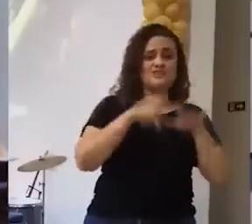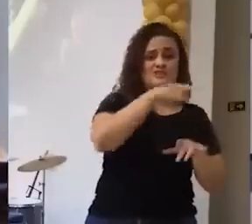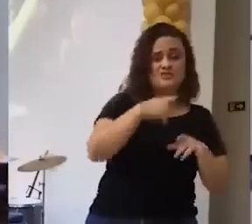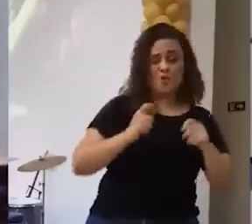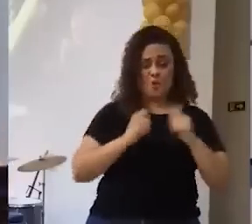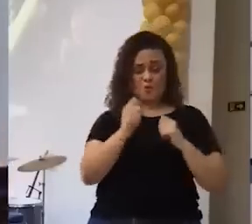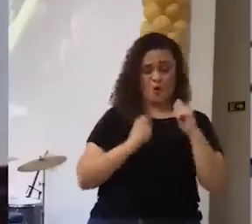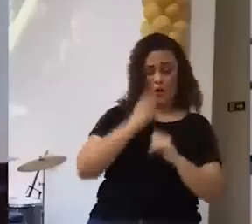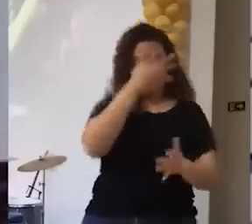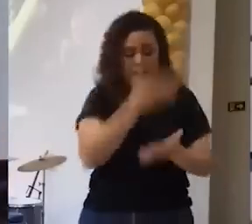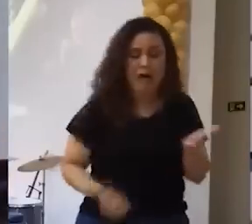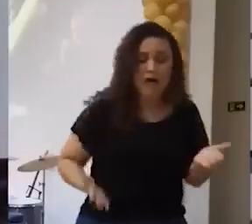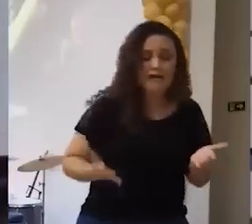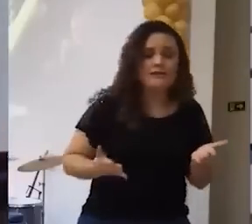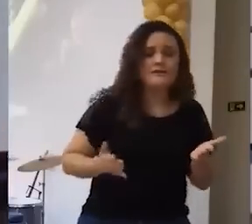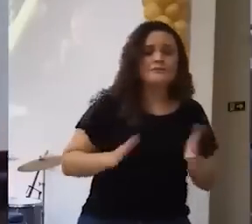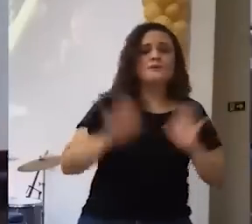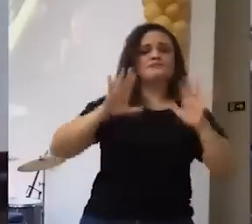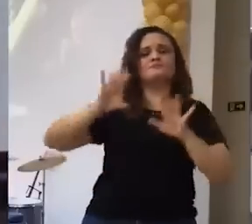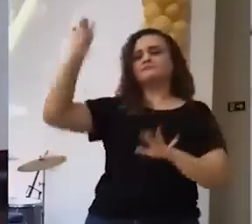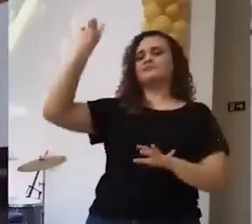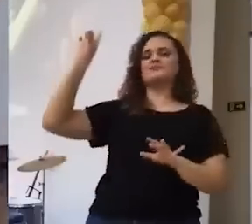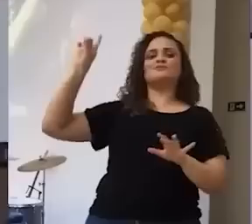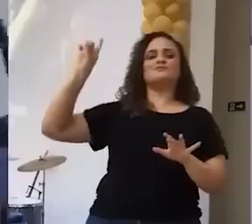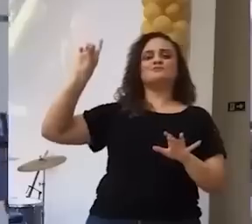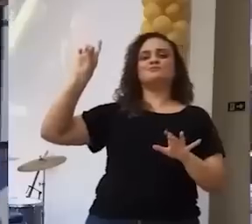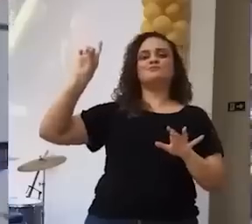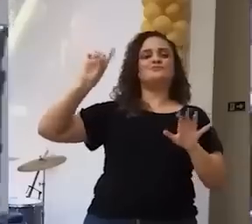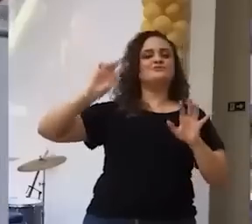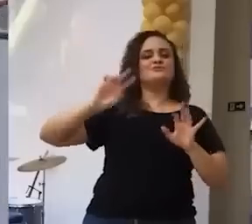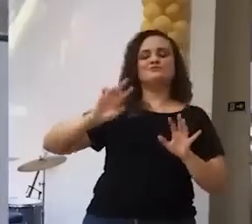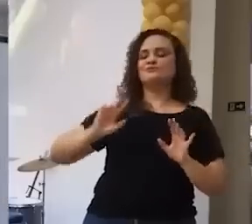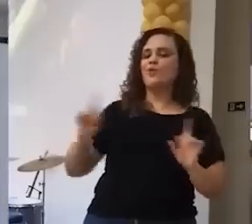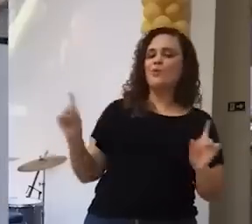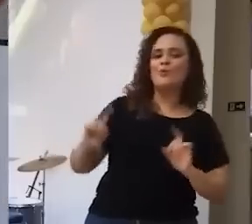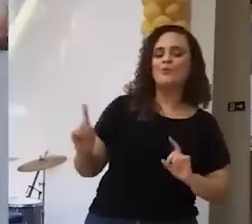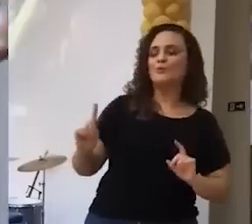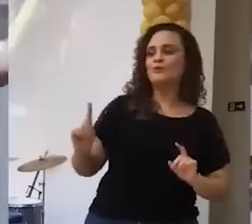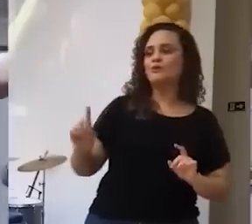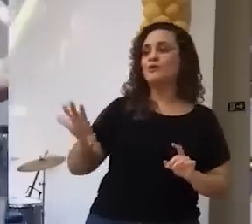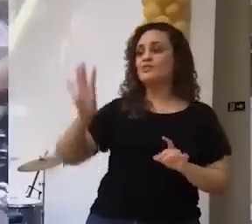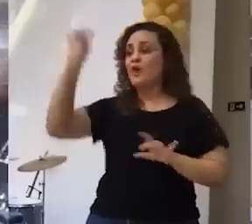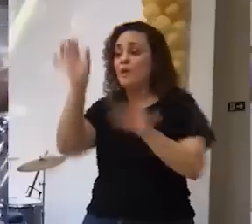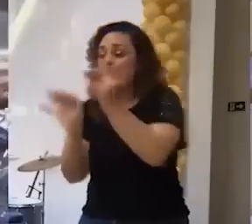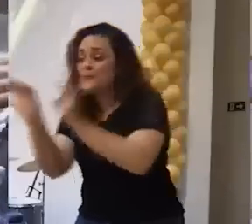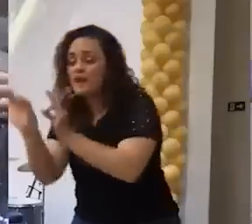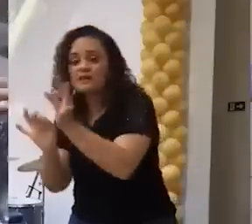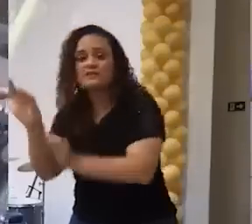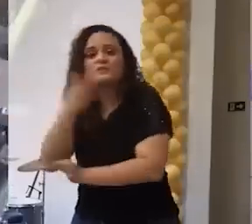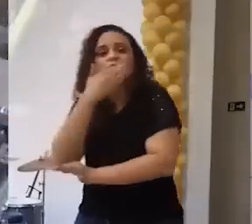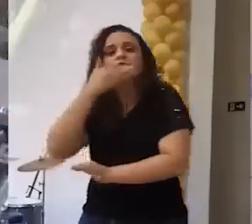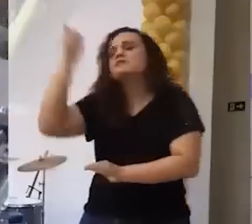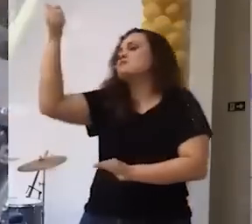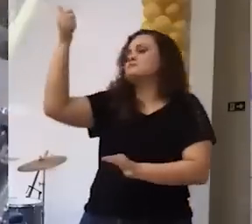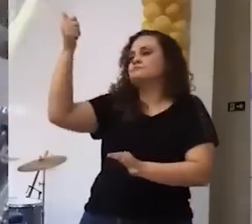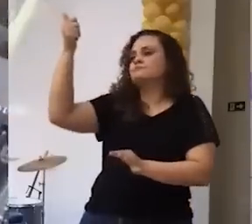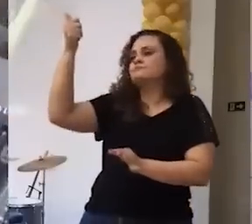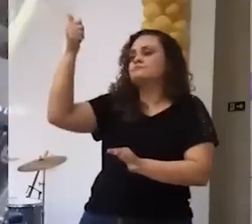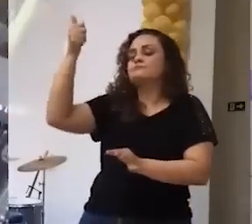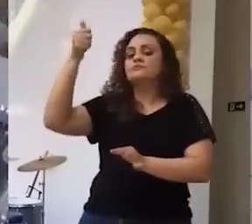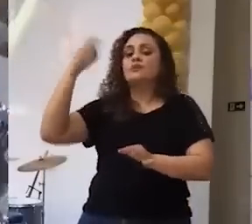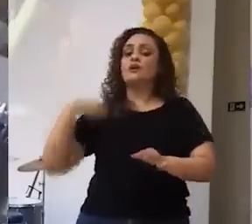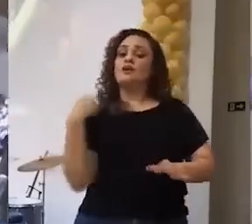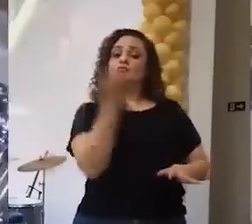não. O plano de Deus não pode ser frustrado, e o plano de Deus é melhor que o nosso. E você e eu